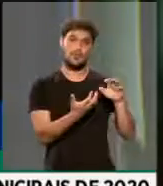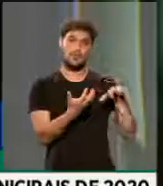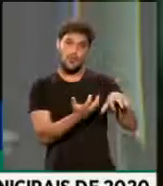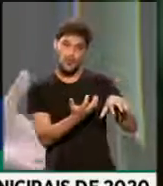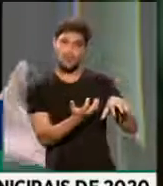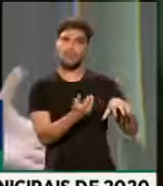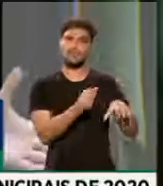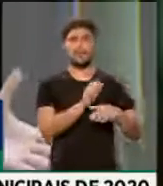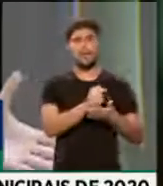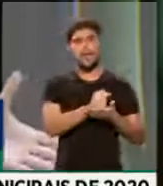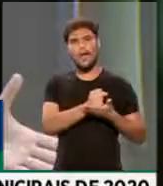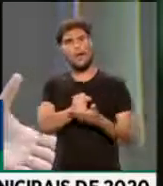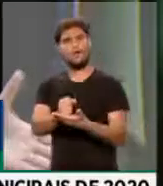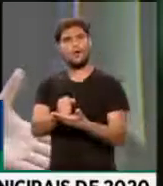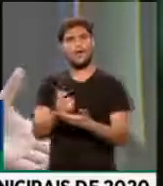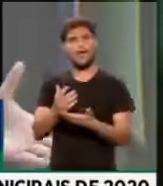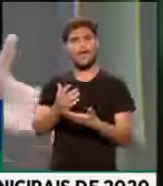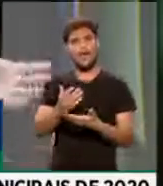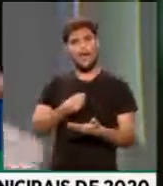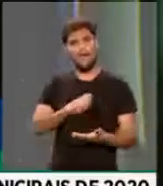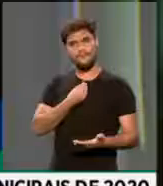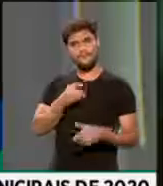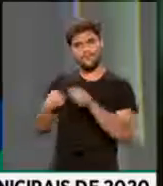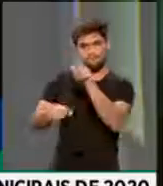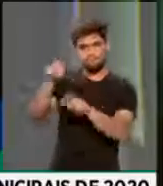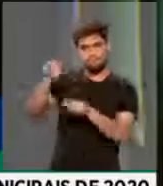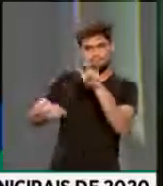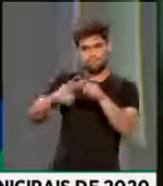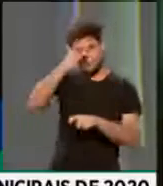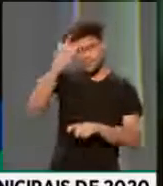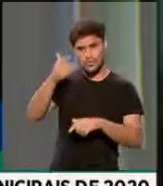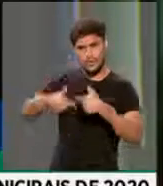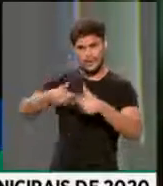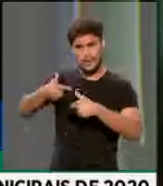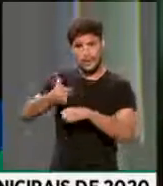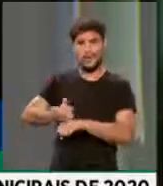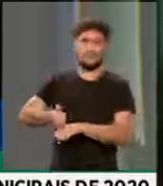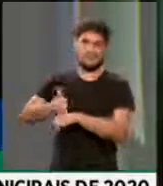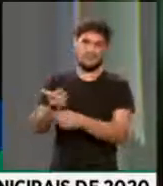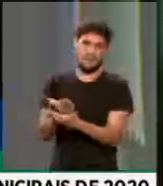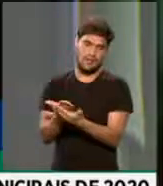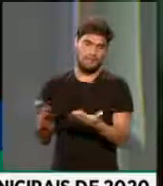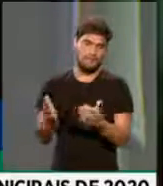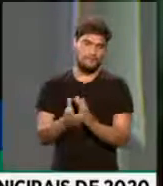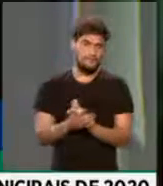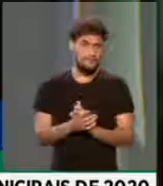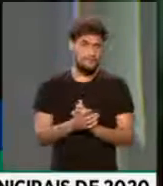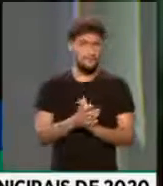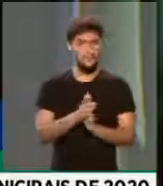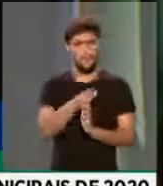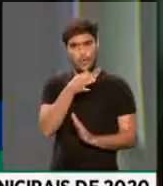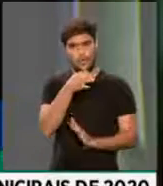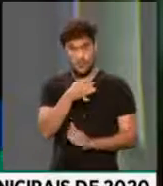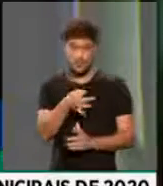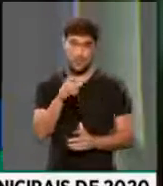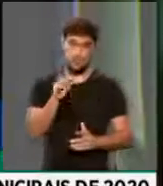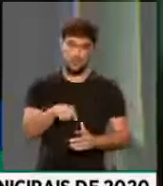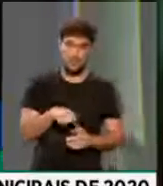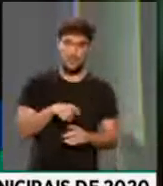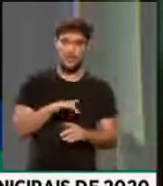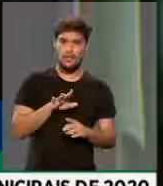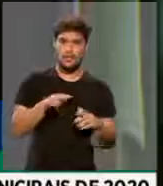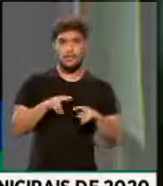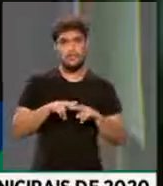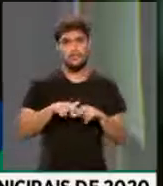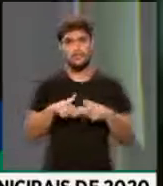desses milhões de brasileiros e haja a respeito disso. Tome a sua posição. Não por